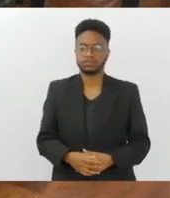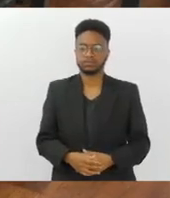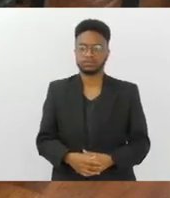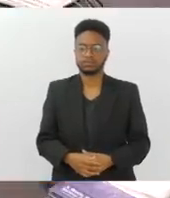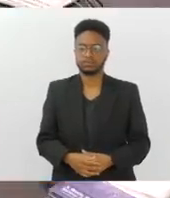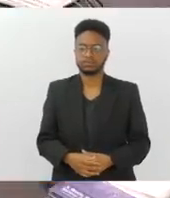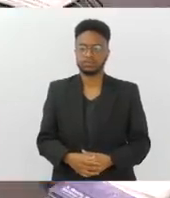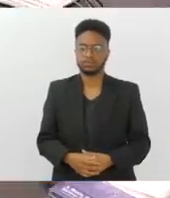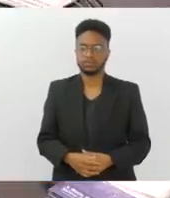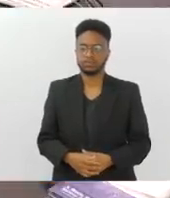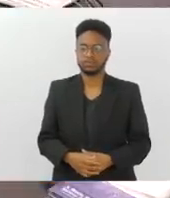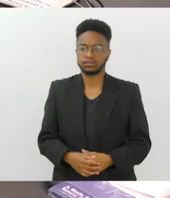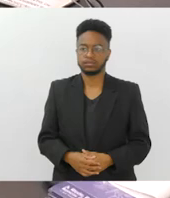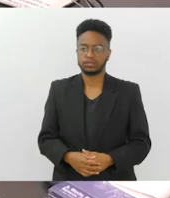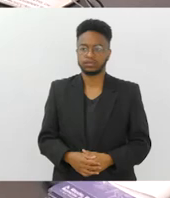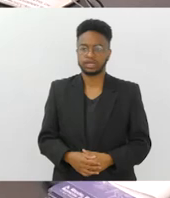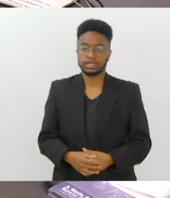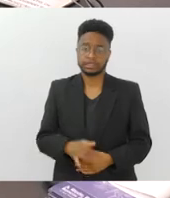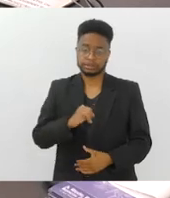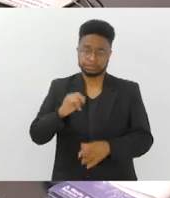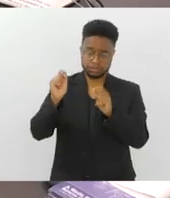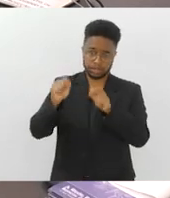puxar uma cadeirinha aqui para cá.